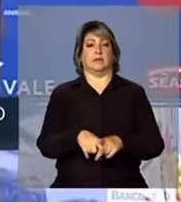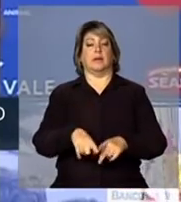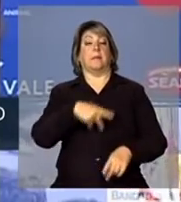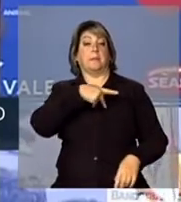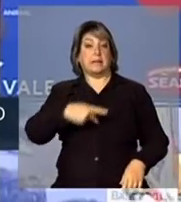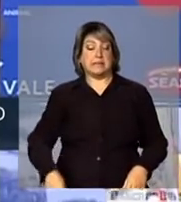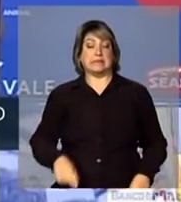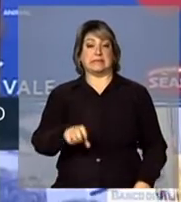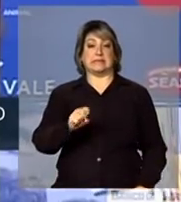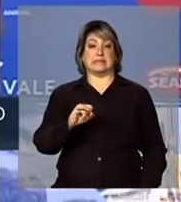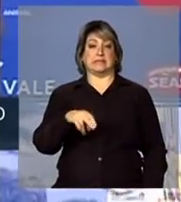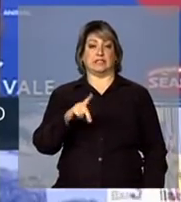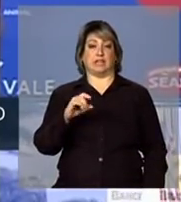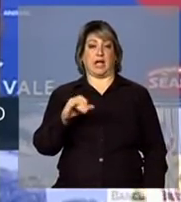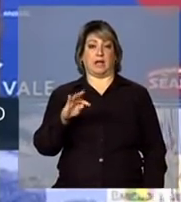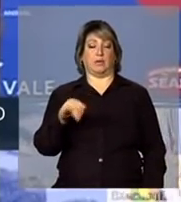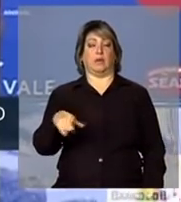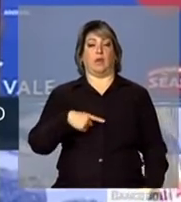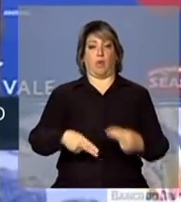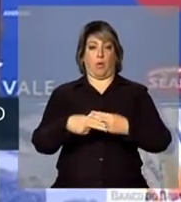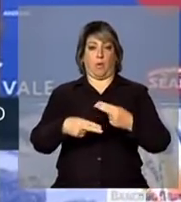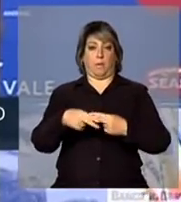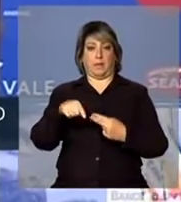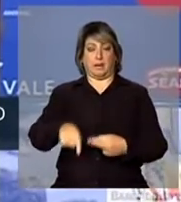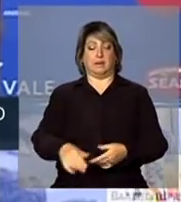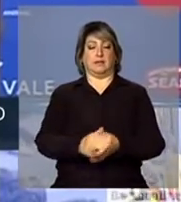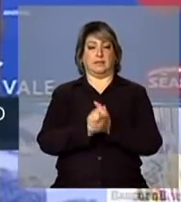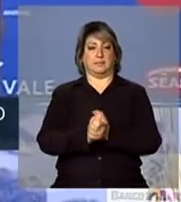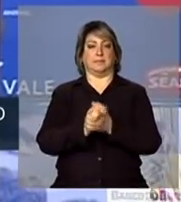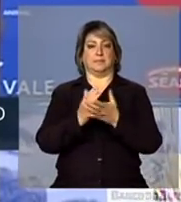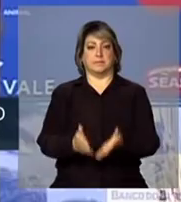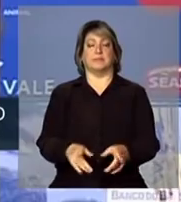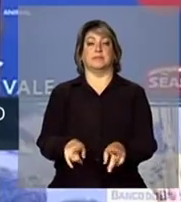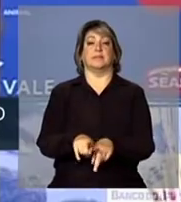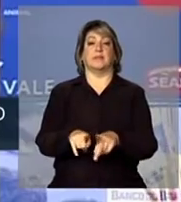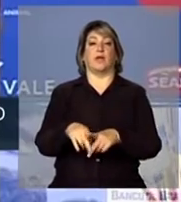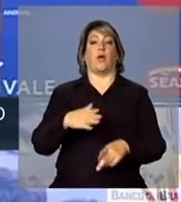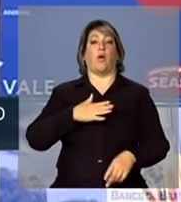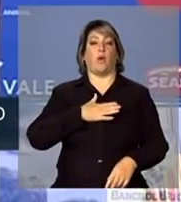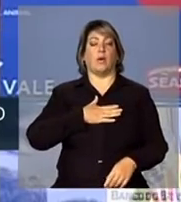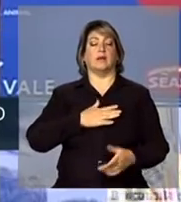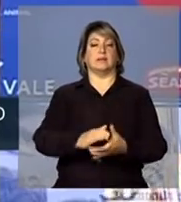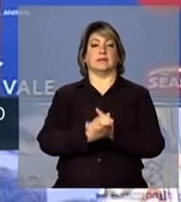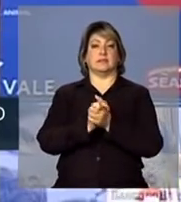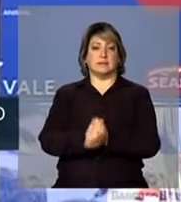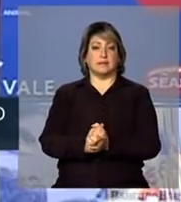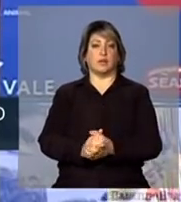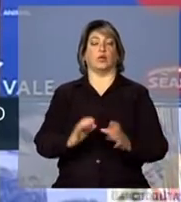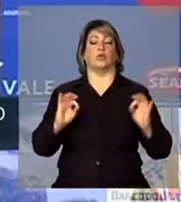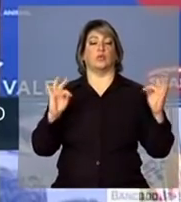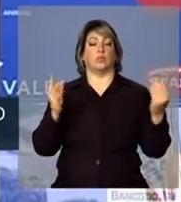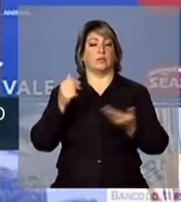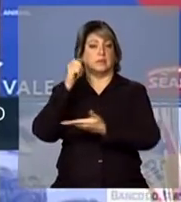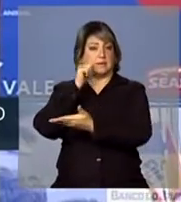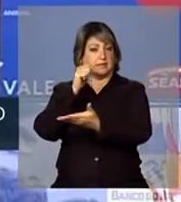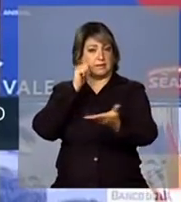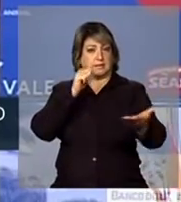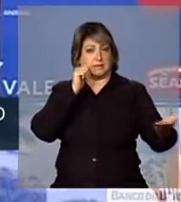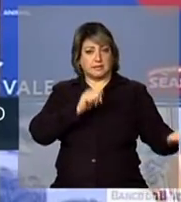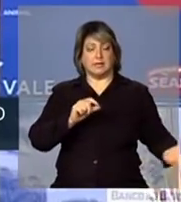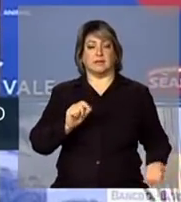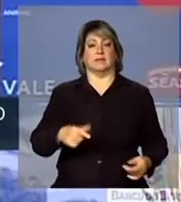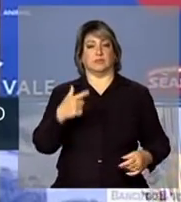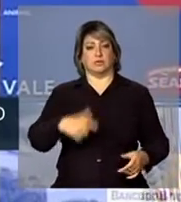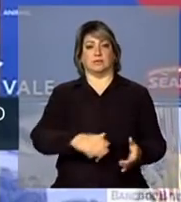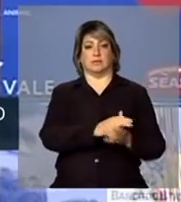do Sindicato Rural de Uberaba, Rivaldo Machado, e gostaria de saudar todas as senhoras presentes, cumprimentando